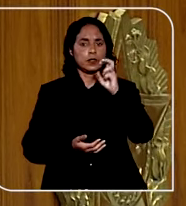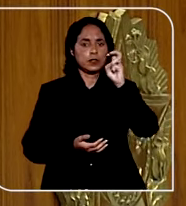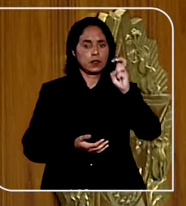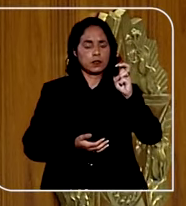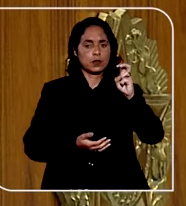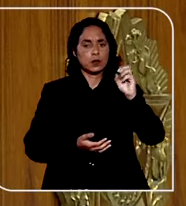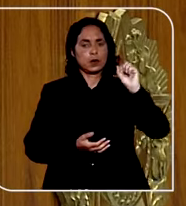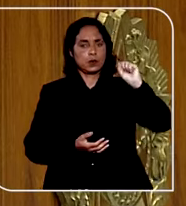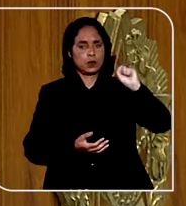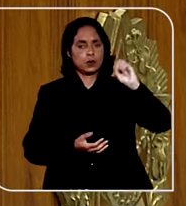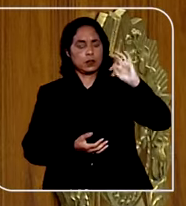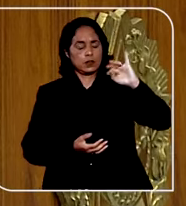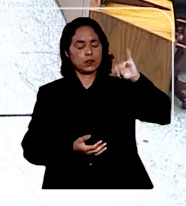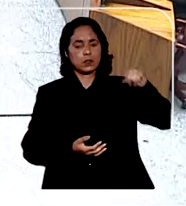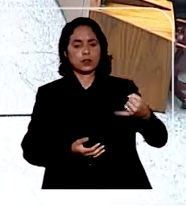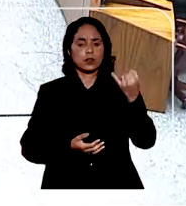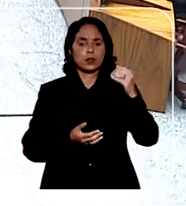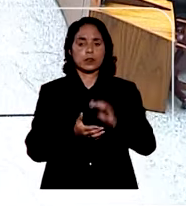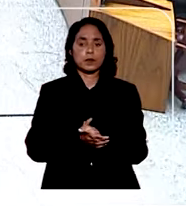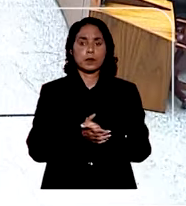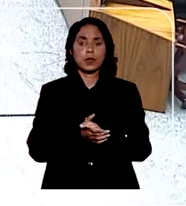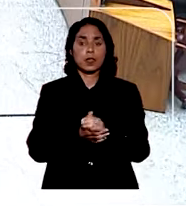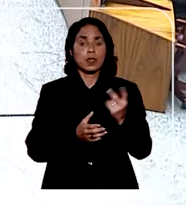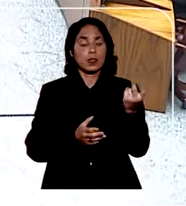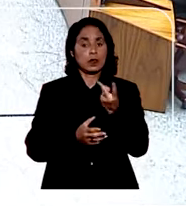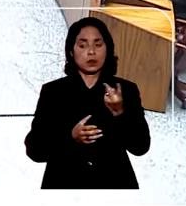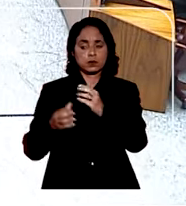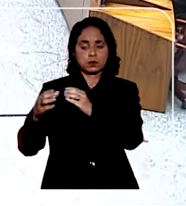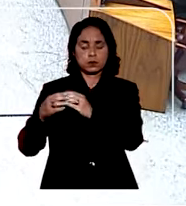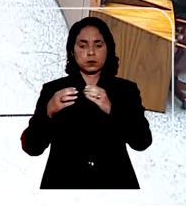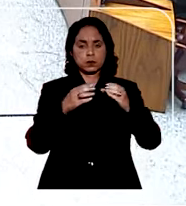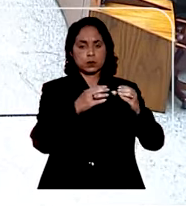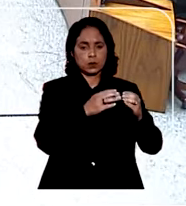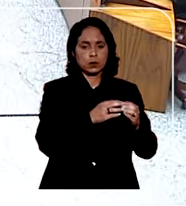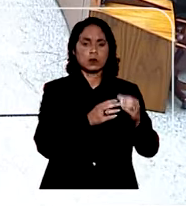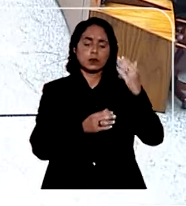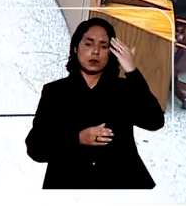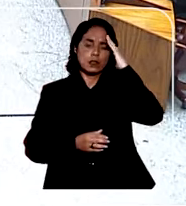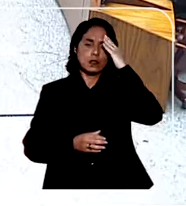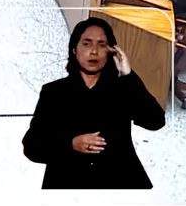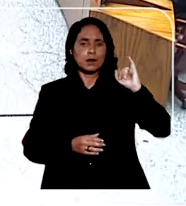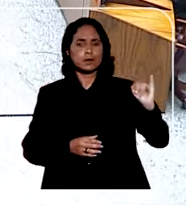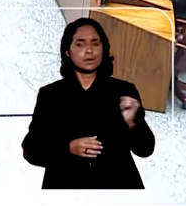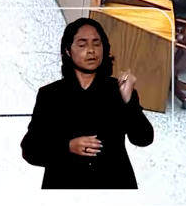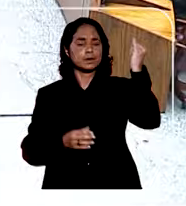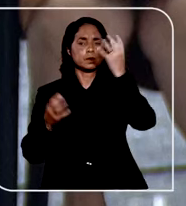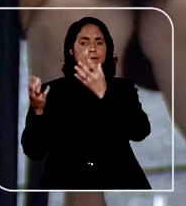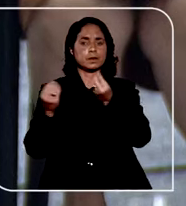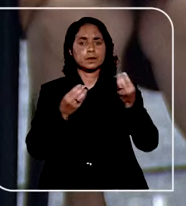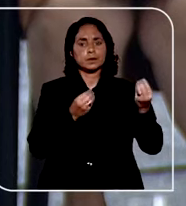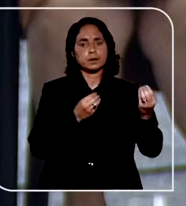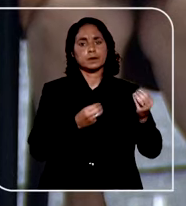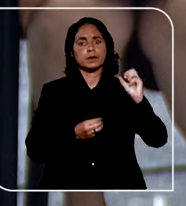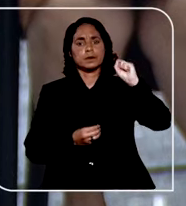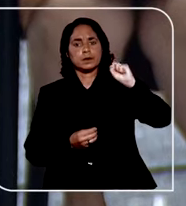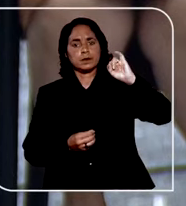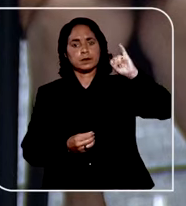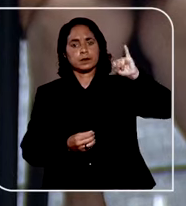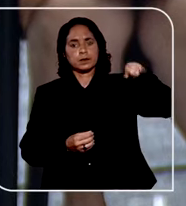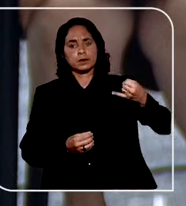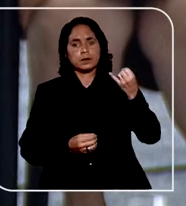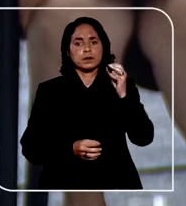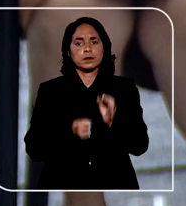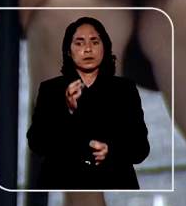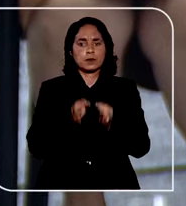do Superior Tribunal de Justiça ambas as instituições reconheceram a importância do STJ na promoção da justiça e da